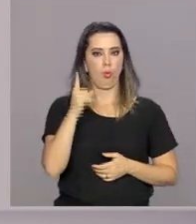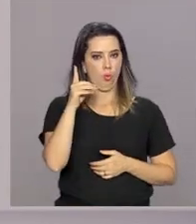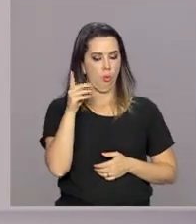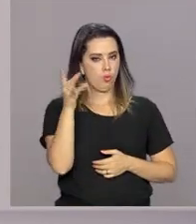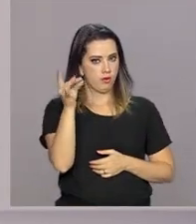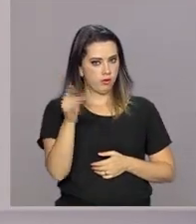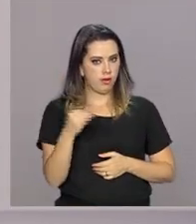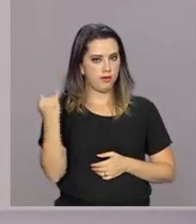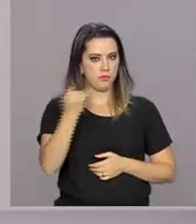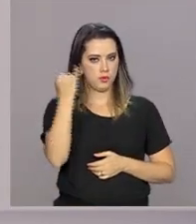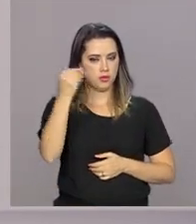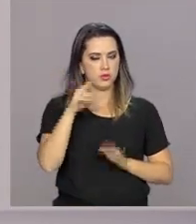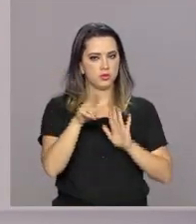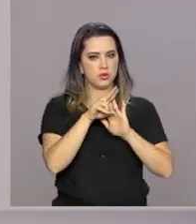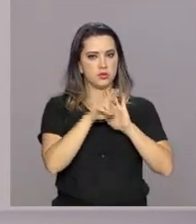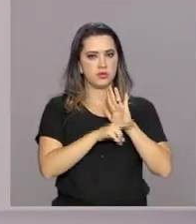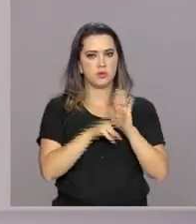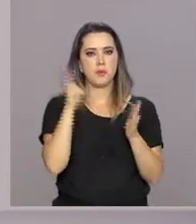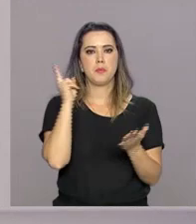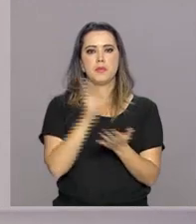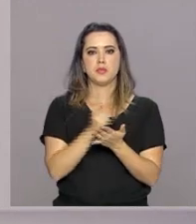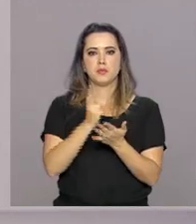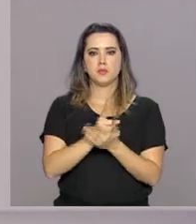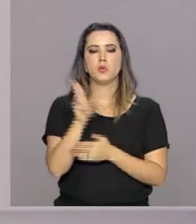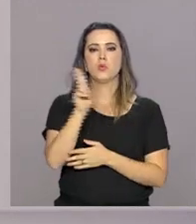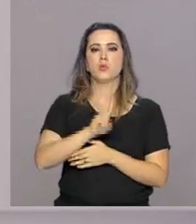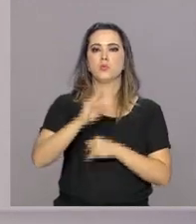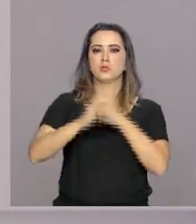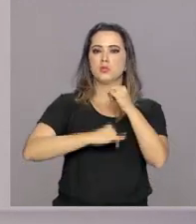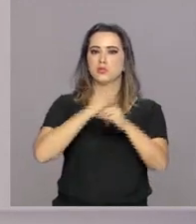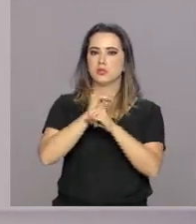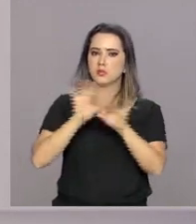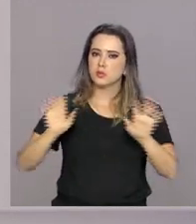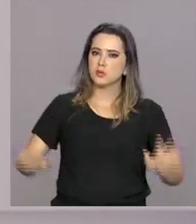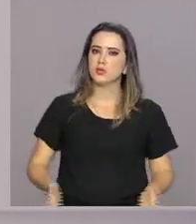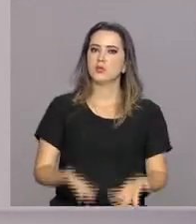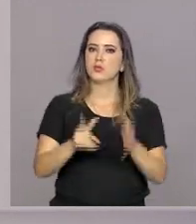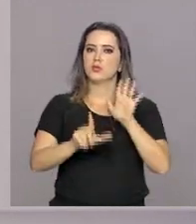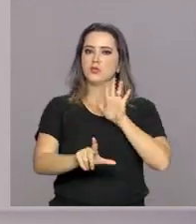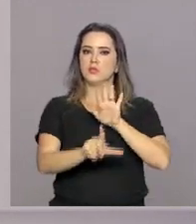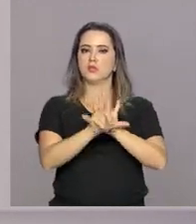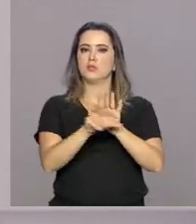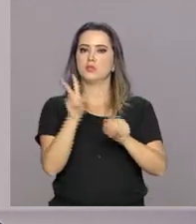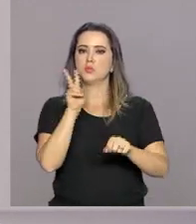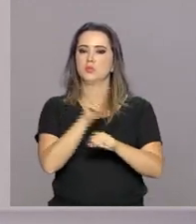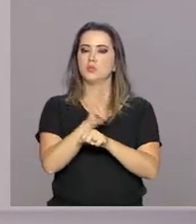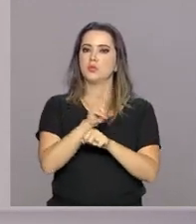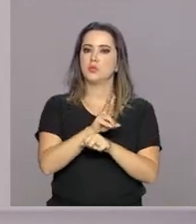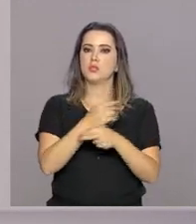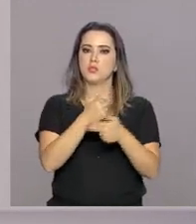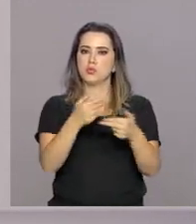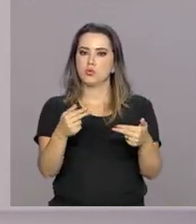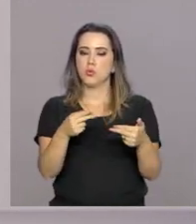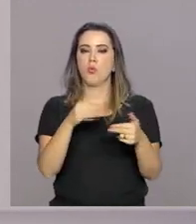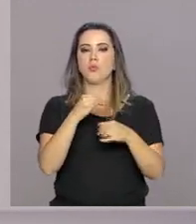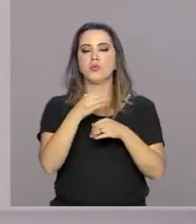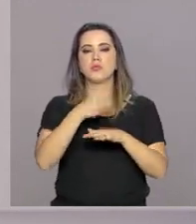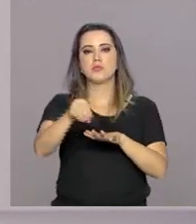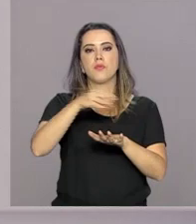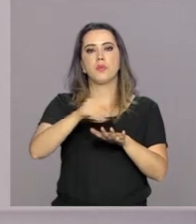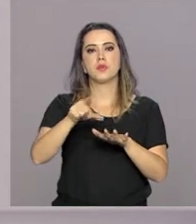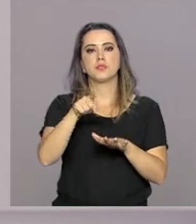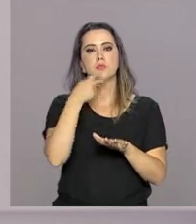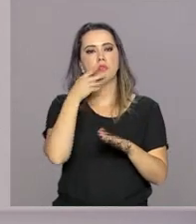importante dessa regulamentação é que apesar do uso crescente da internet motivar a criação da lei de proteção de dados ela diz